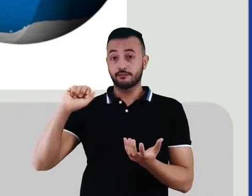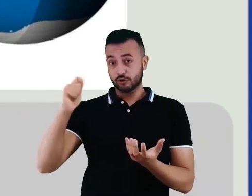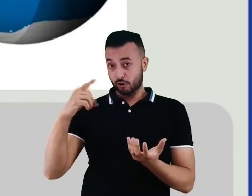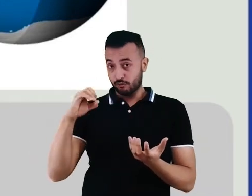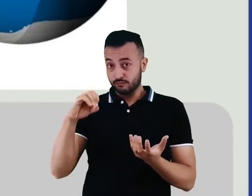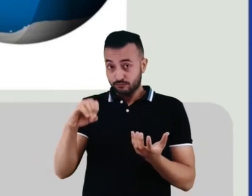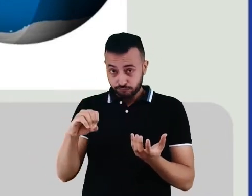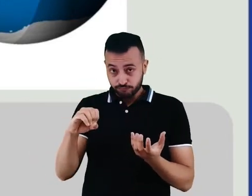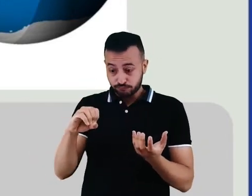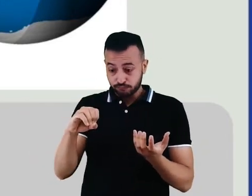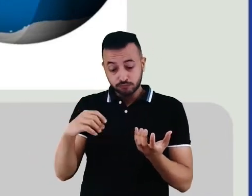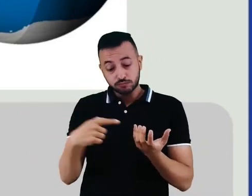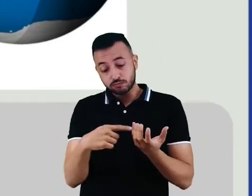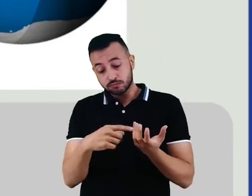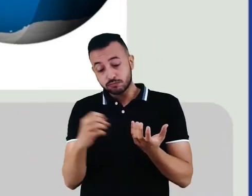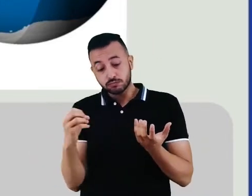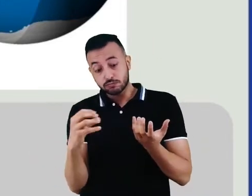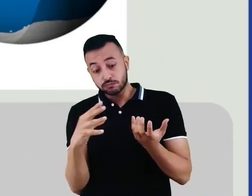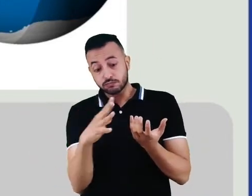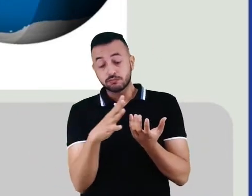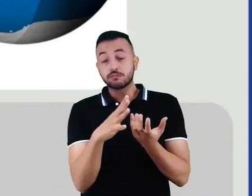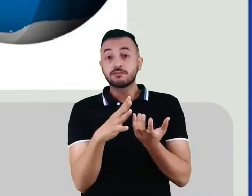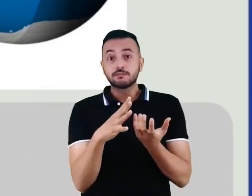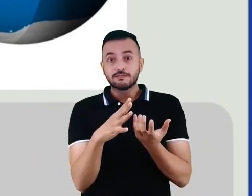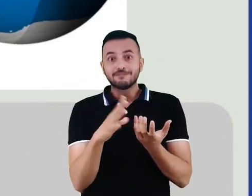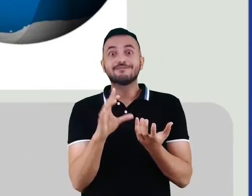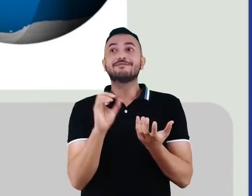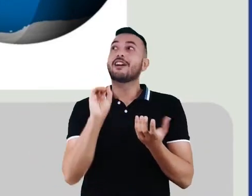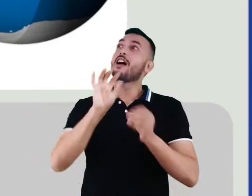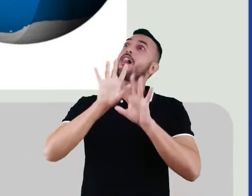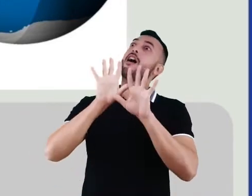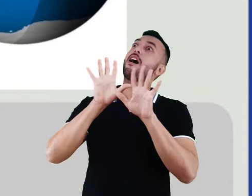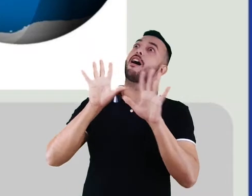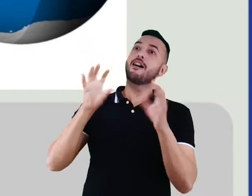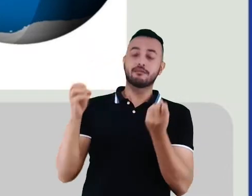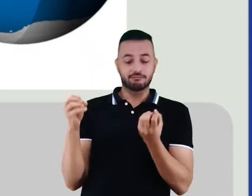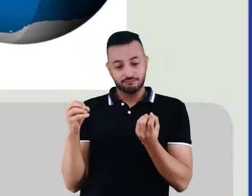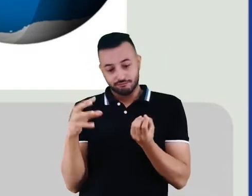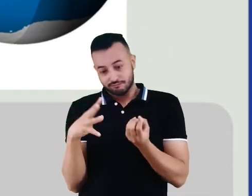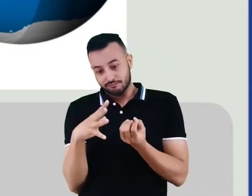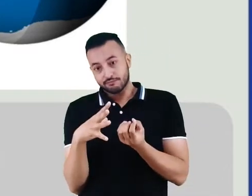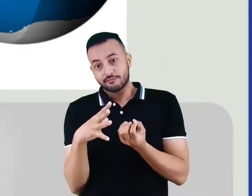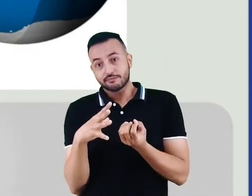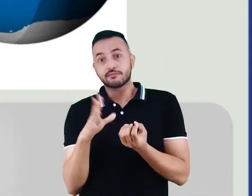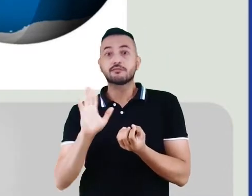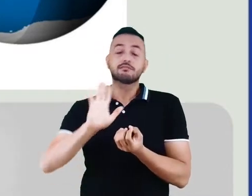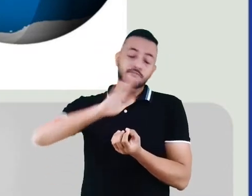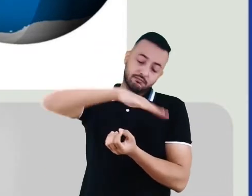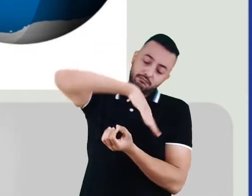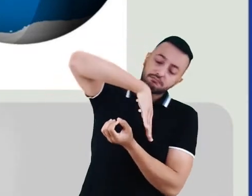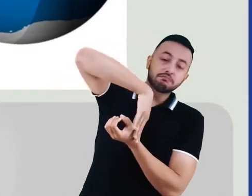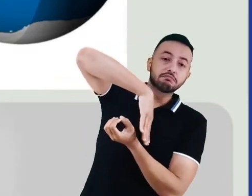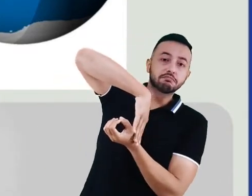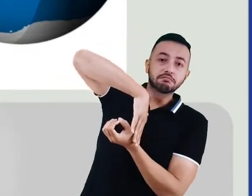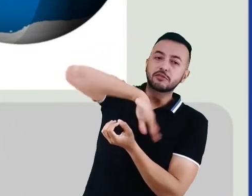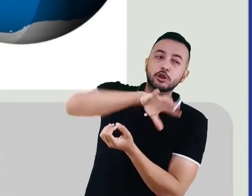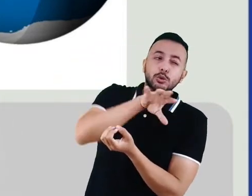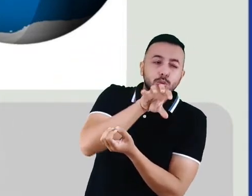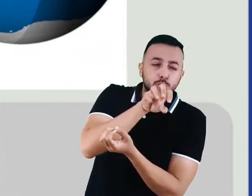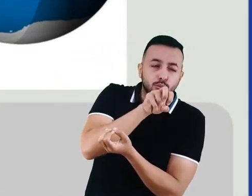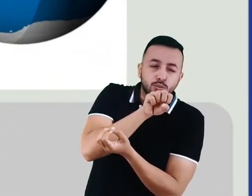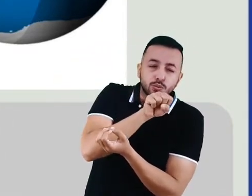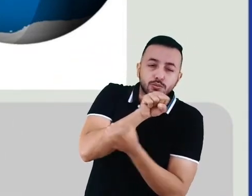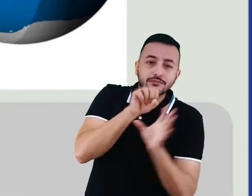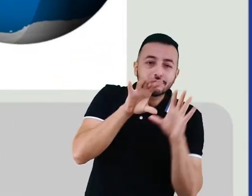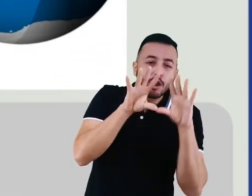Sol. E a outra parte, que não está recebendo a luz do Sol, ela não está iluminada, ou seja, é noite.